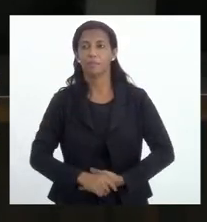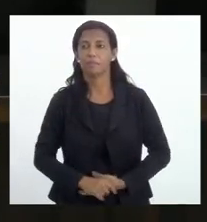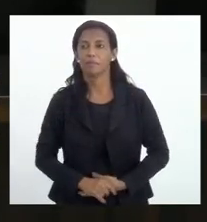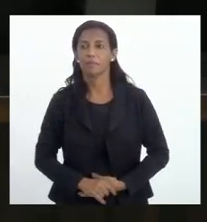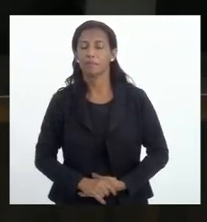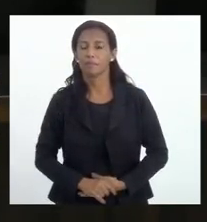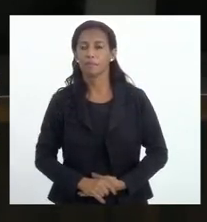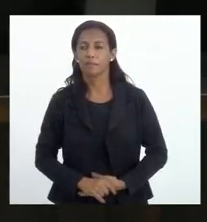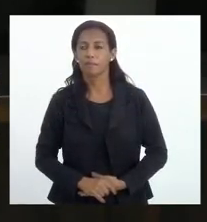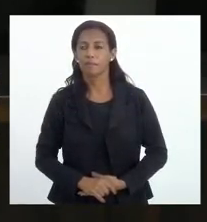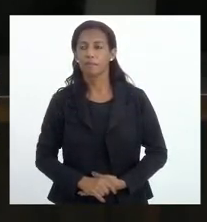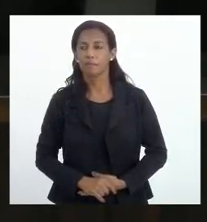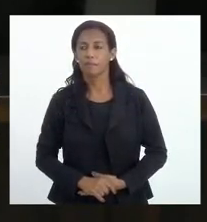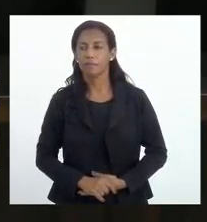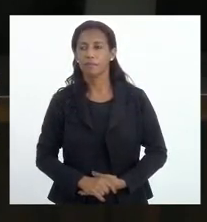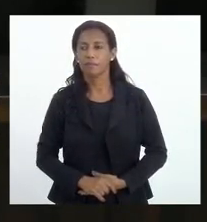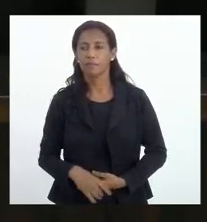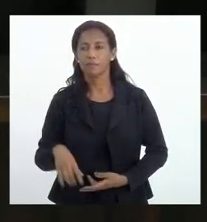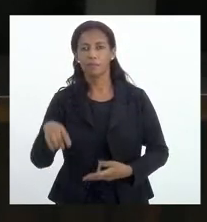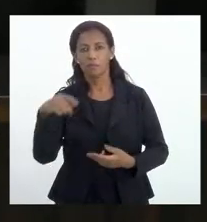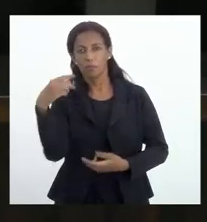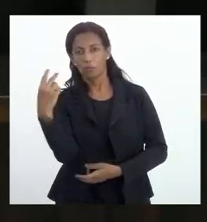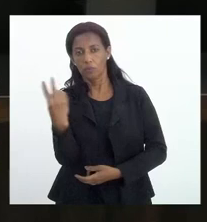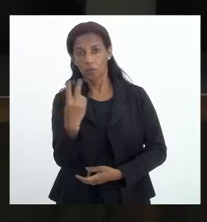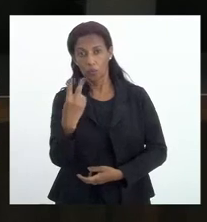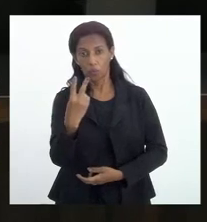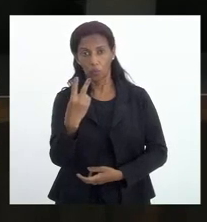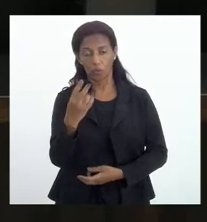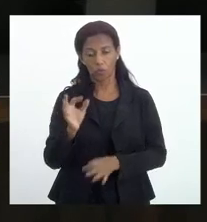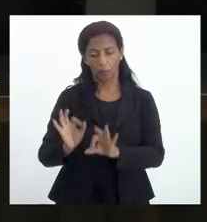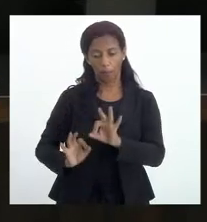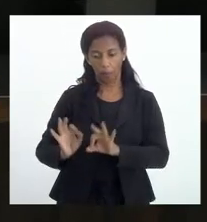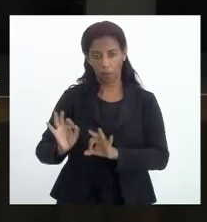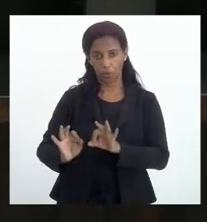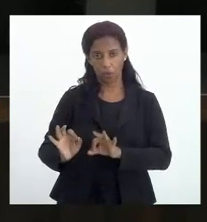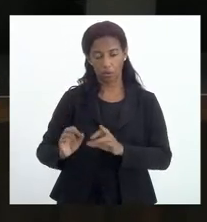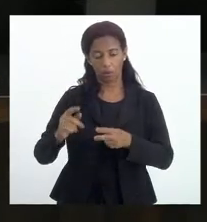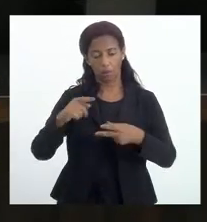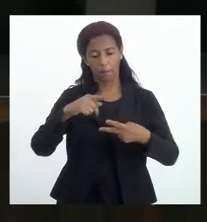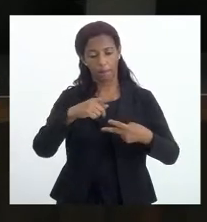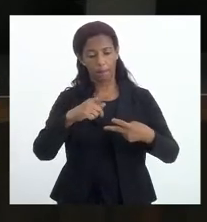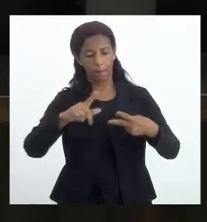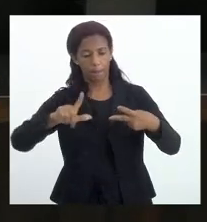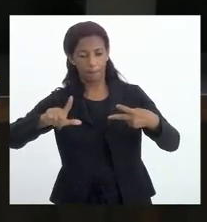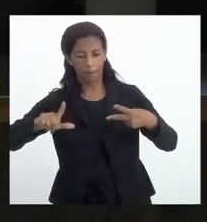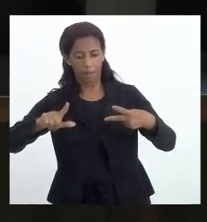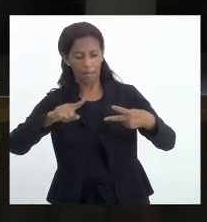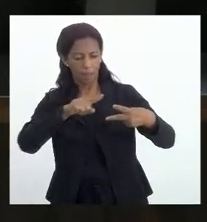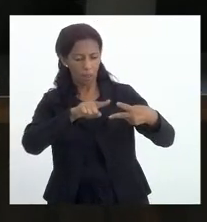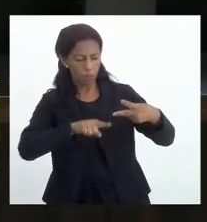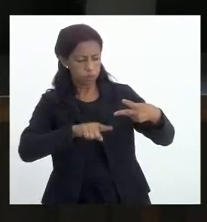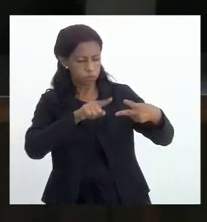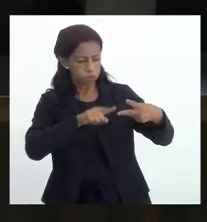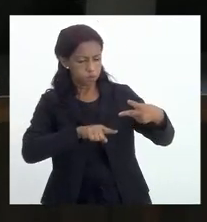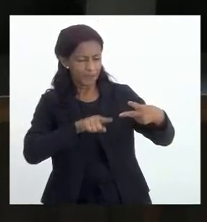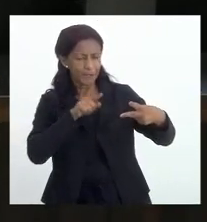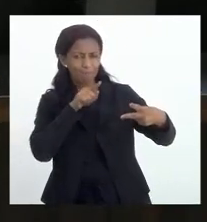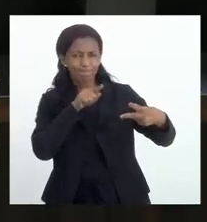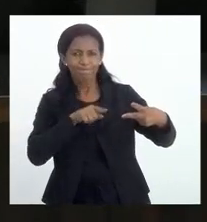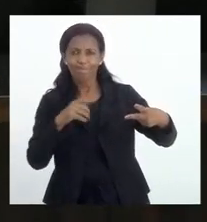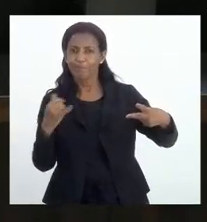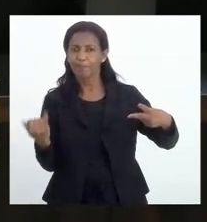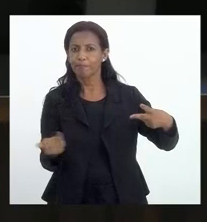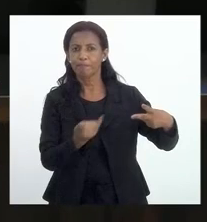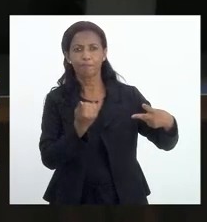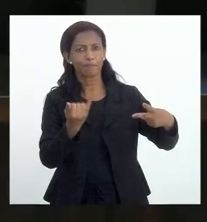que esses dois projetos de lei são muito